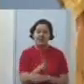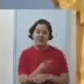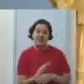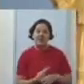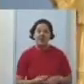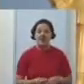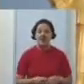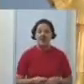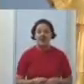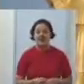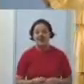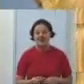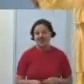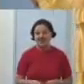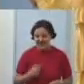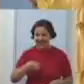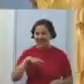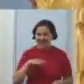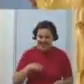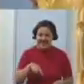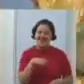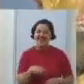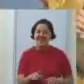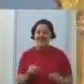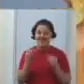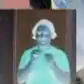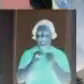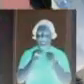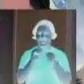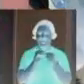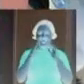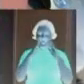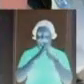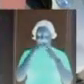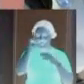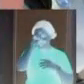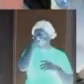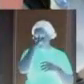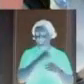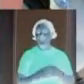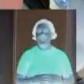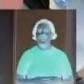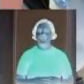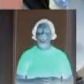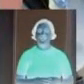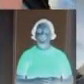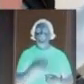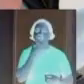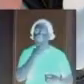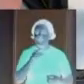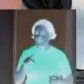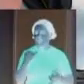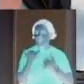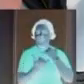machucado, ele empurrando assim no focinho, aquela pedra morra acima, e os irmãos dele brincando,